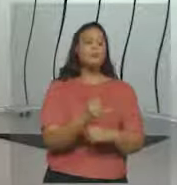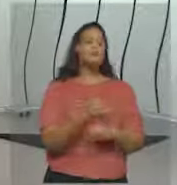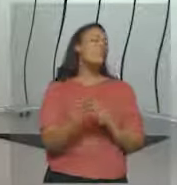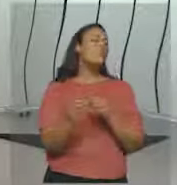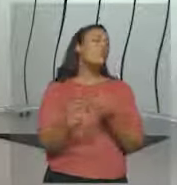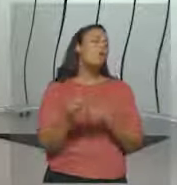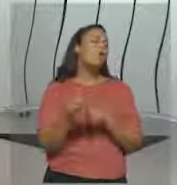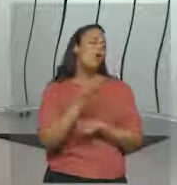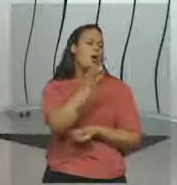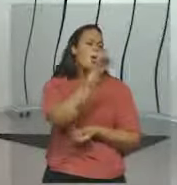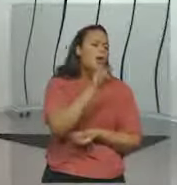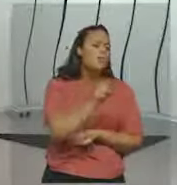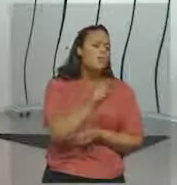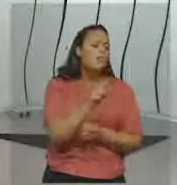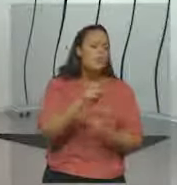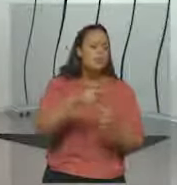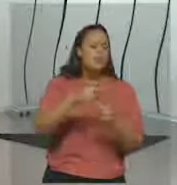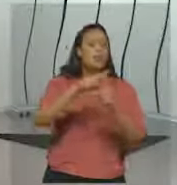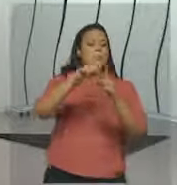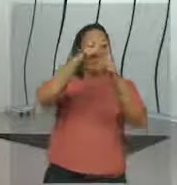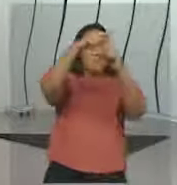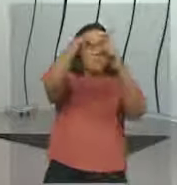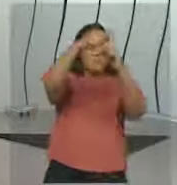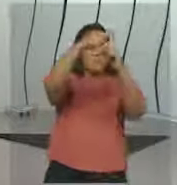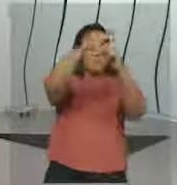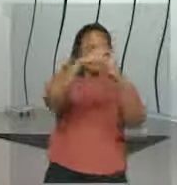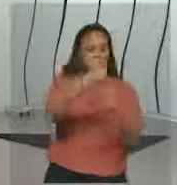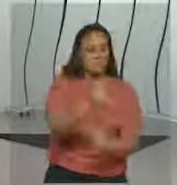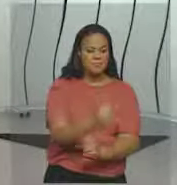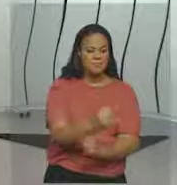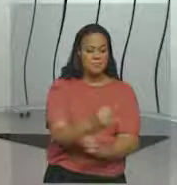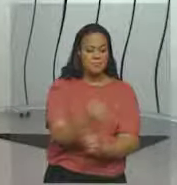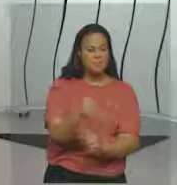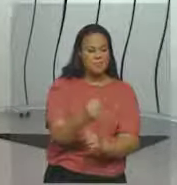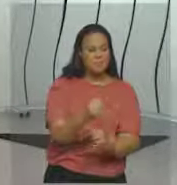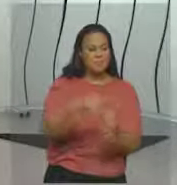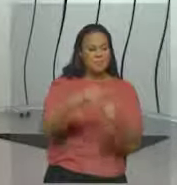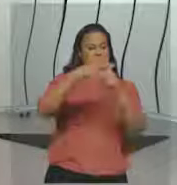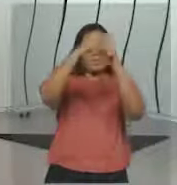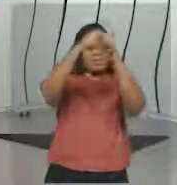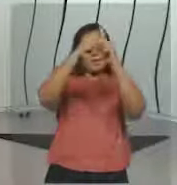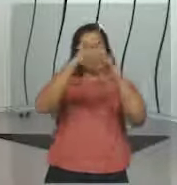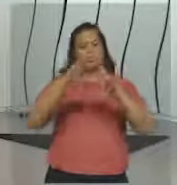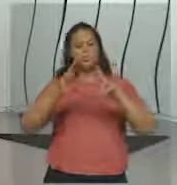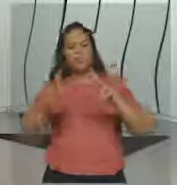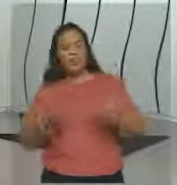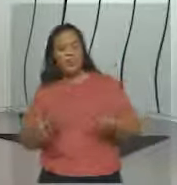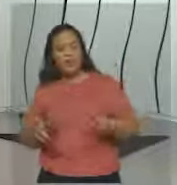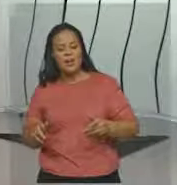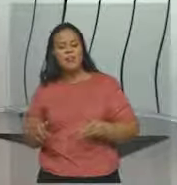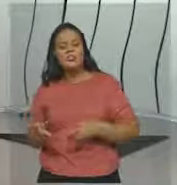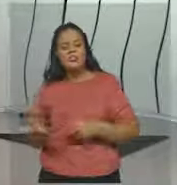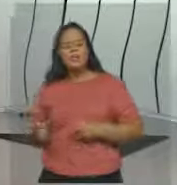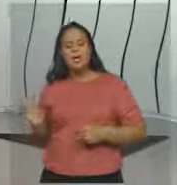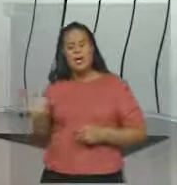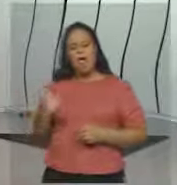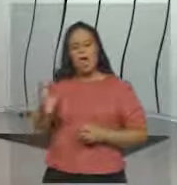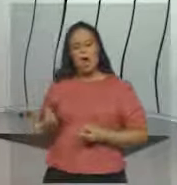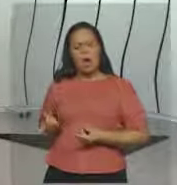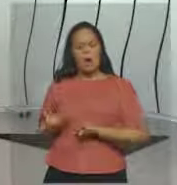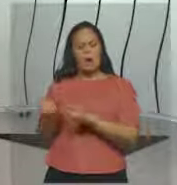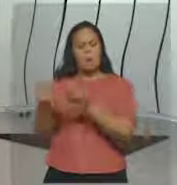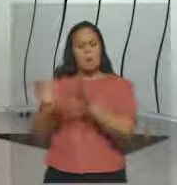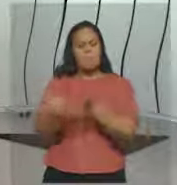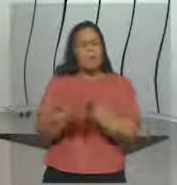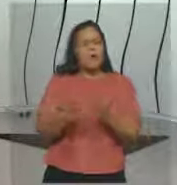menos? Bom, diferente da nossa sociedade em que os ricos sempre ganham mais e os pobres sempre ganham menos, aqui é